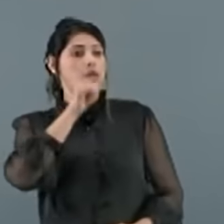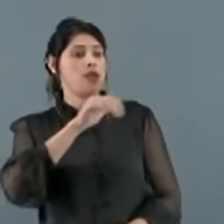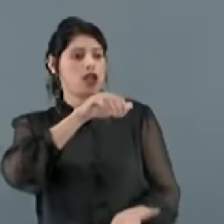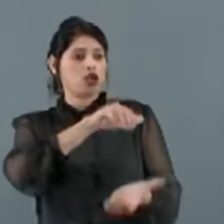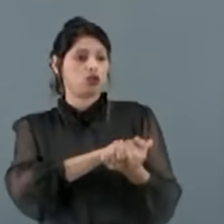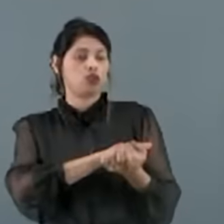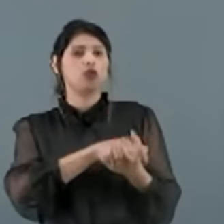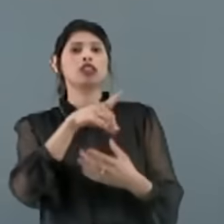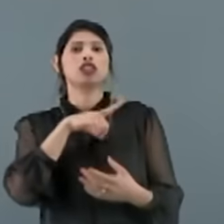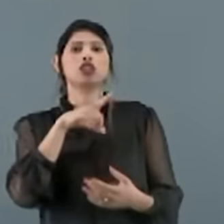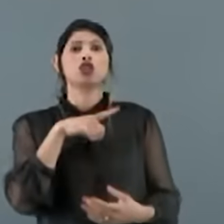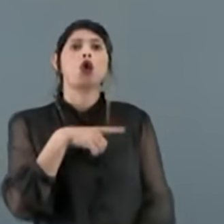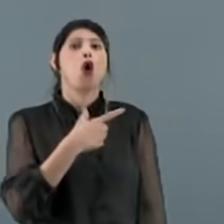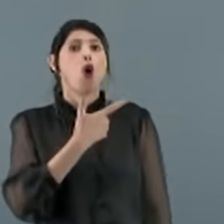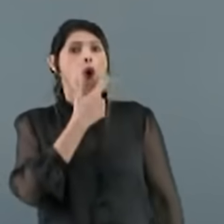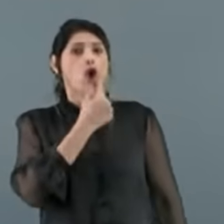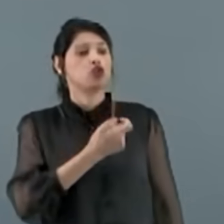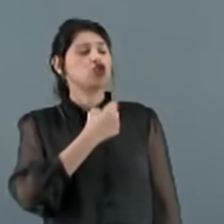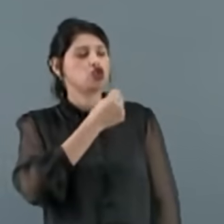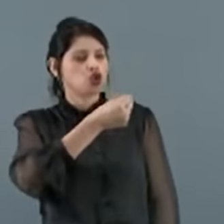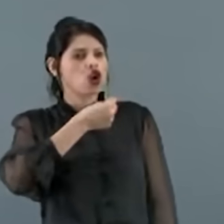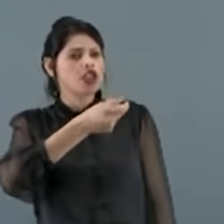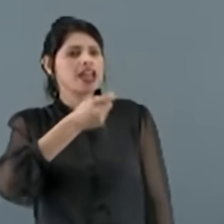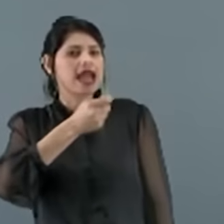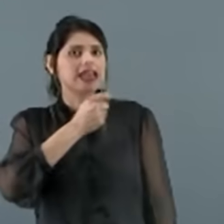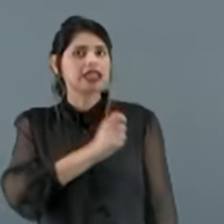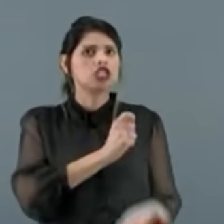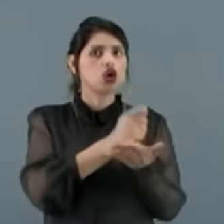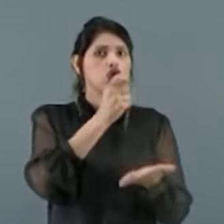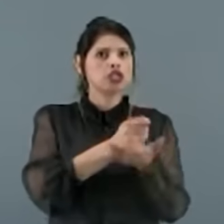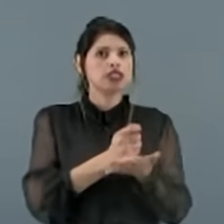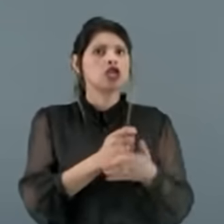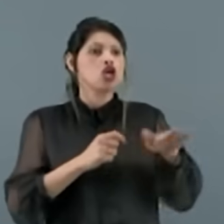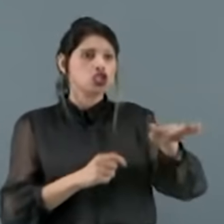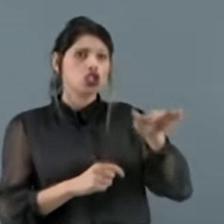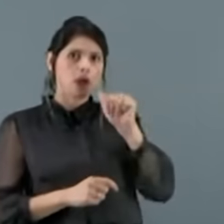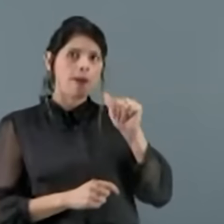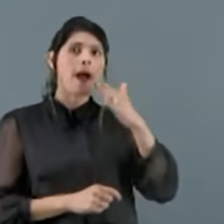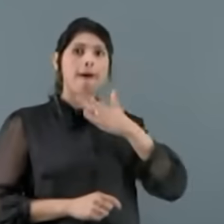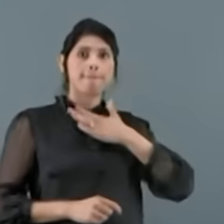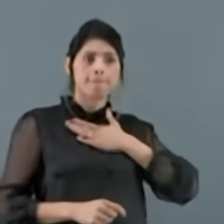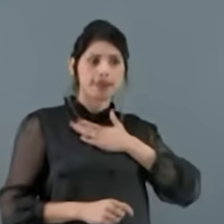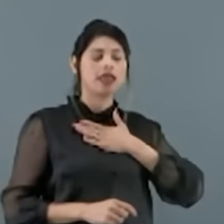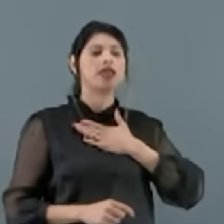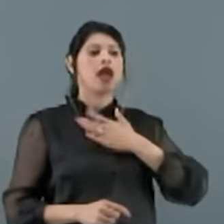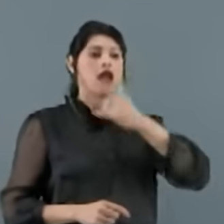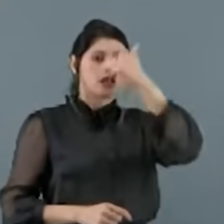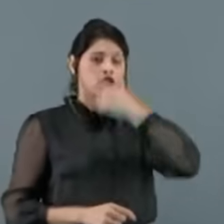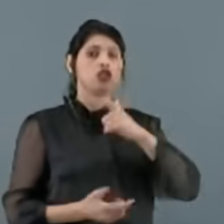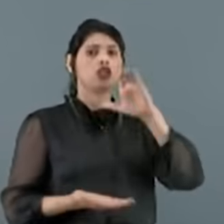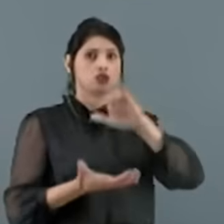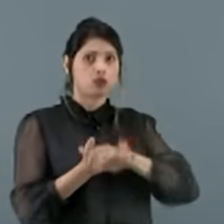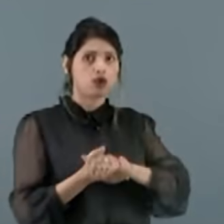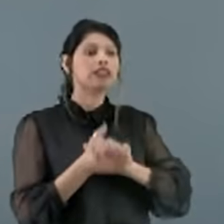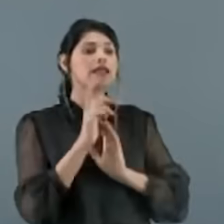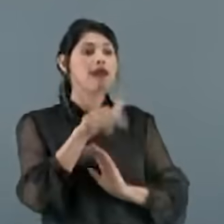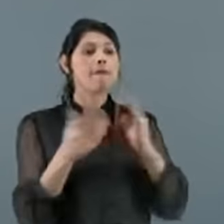um jornalista se passou por um doente, contratou, né, sessões virtuais com a minha esposa, que é psicóloga, e depois publicou